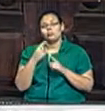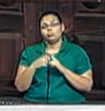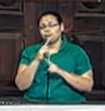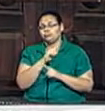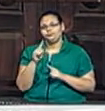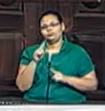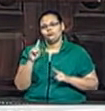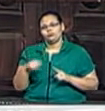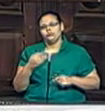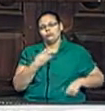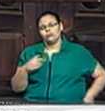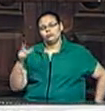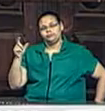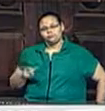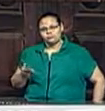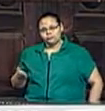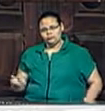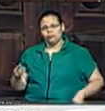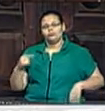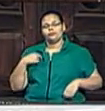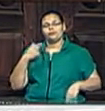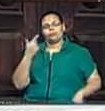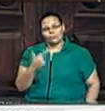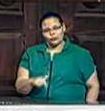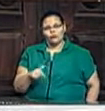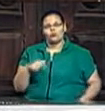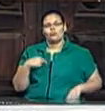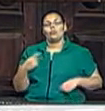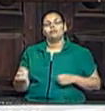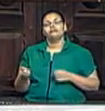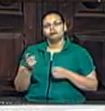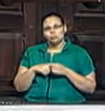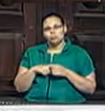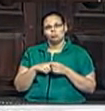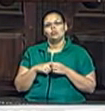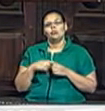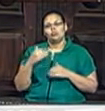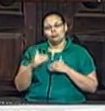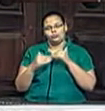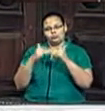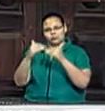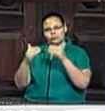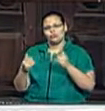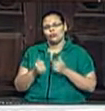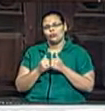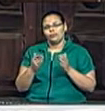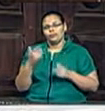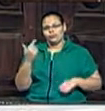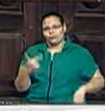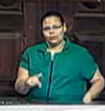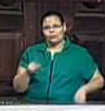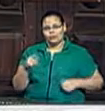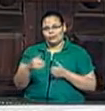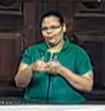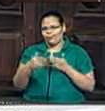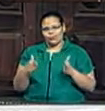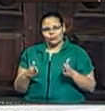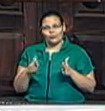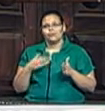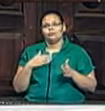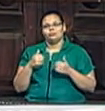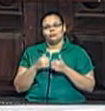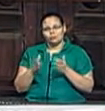não o Poder Executivo resgatar de volta esses processos e começar de novo? Porque esse pacote começou de